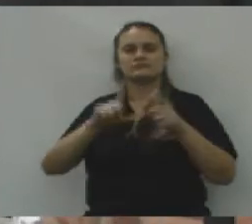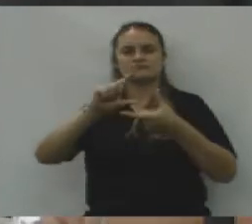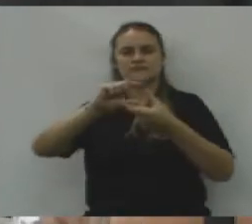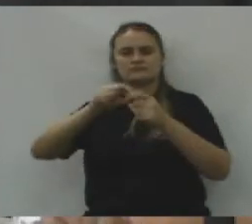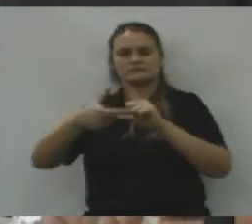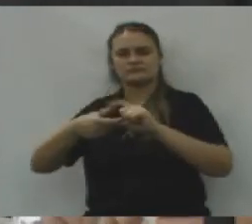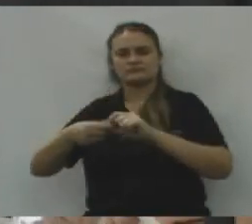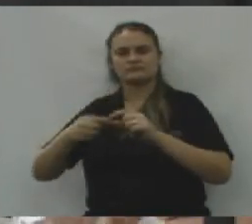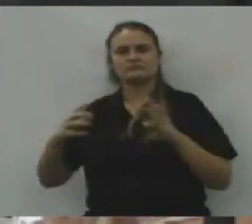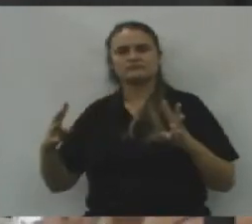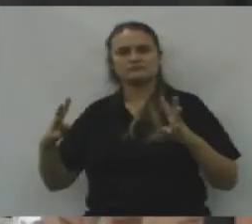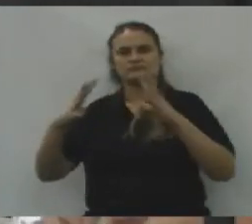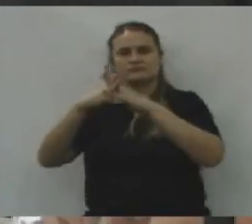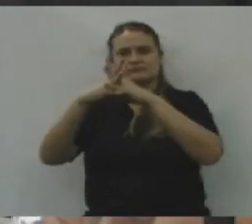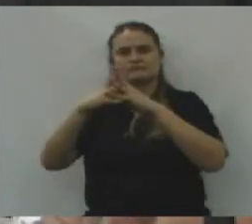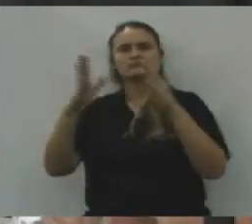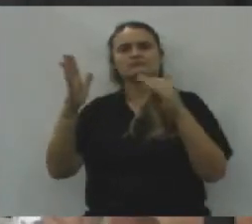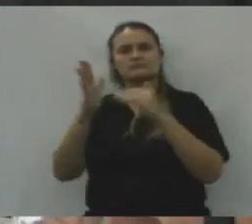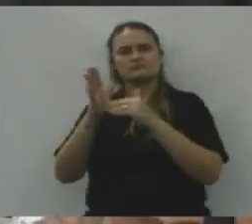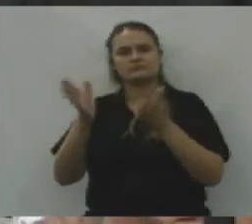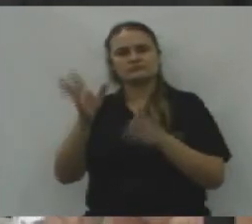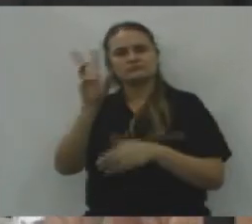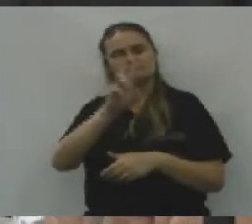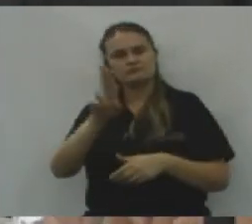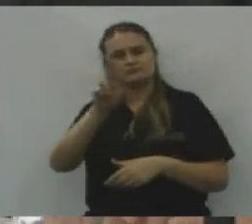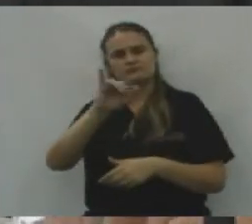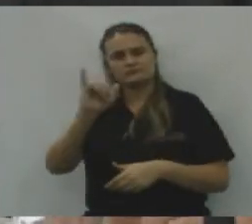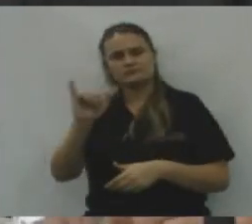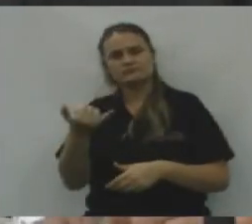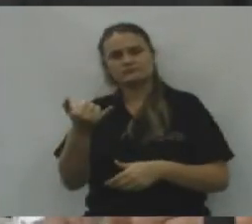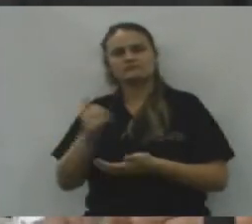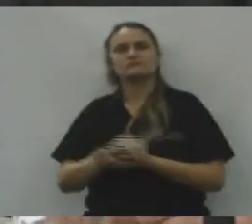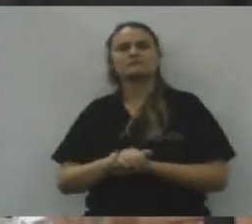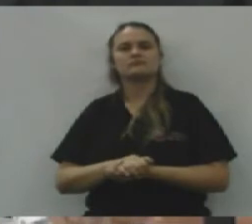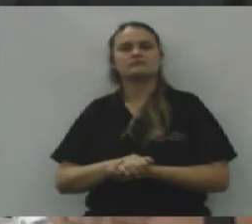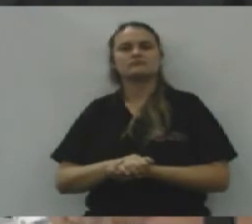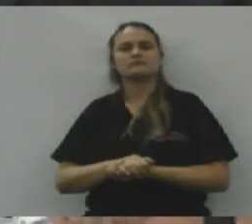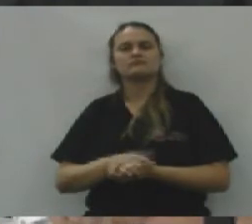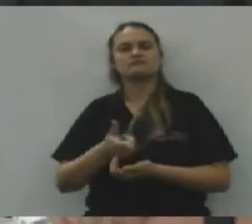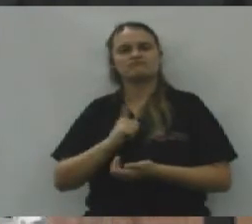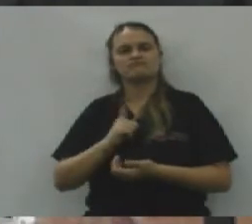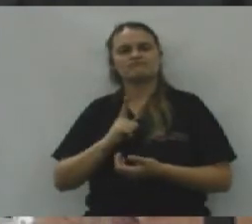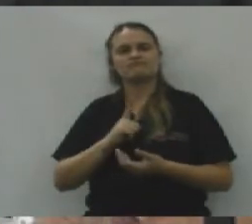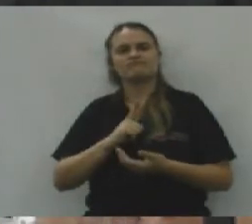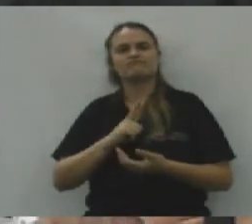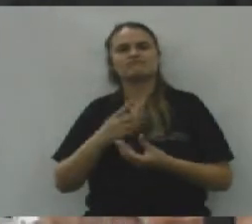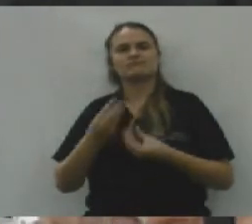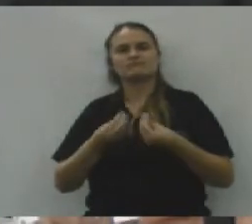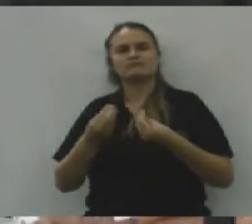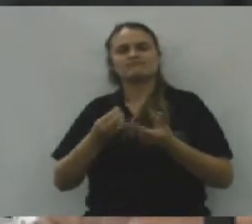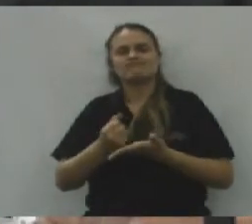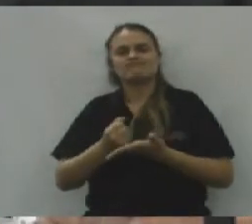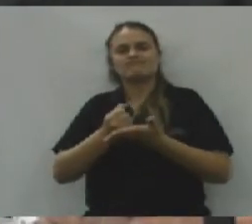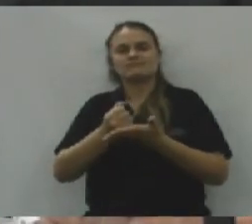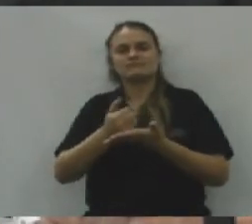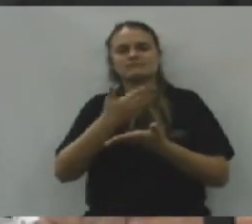adaptado, e até hoje eles fazem uso e tem mais comodidade no transporte.